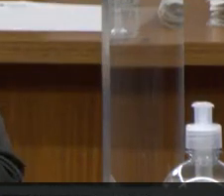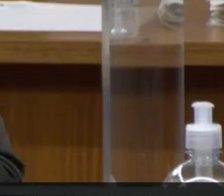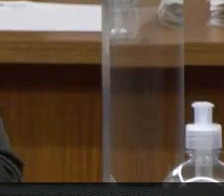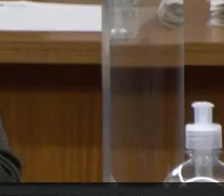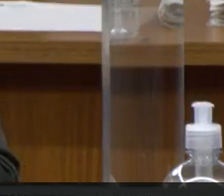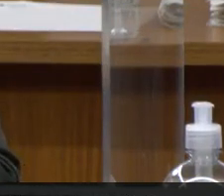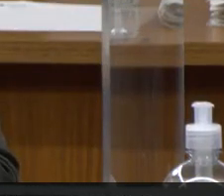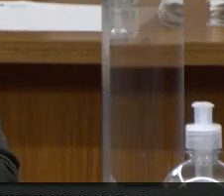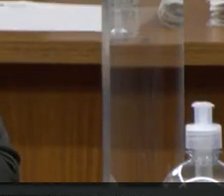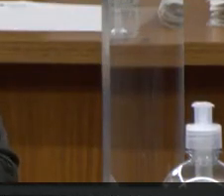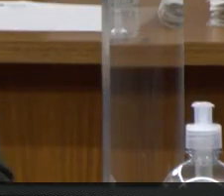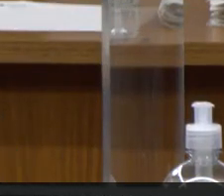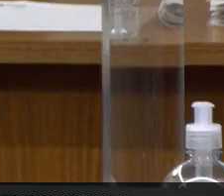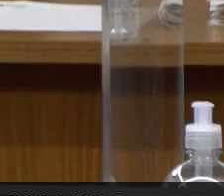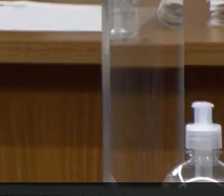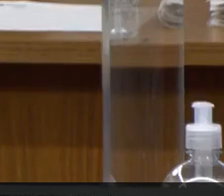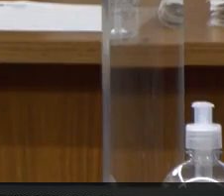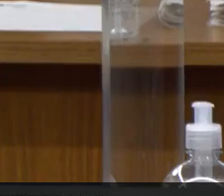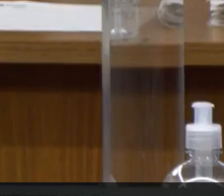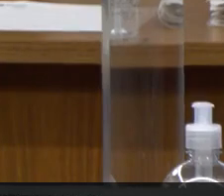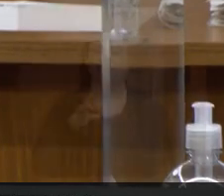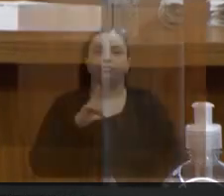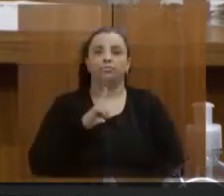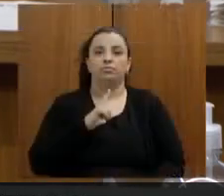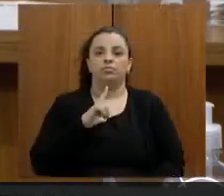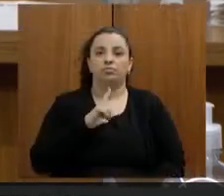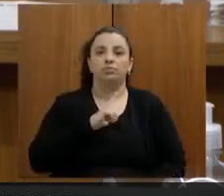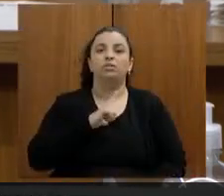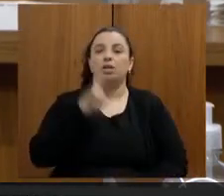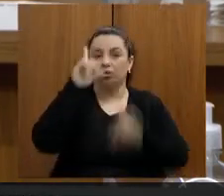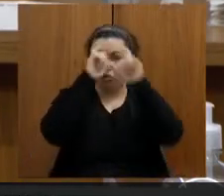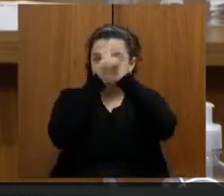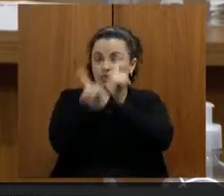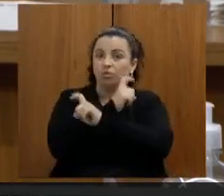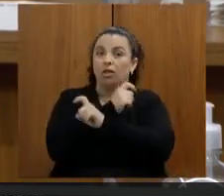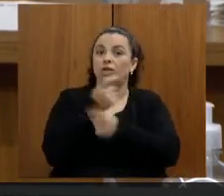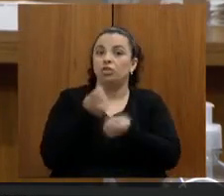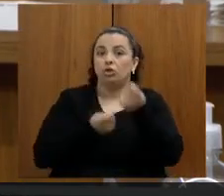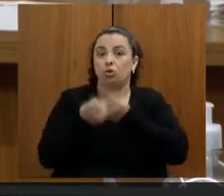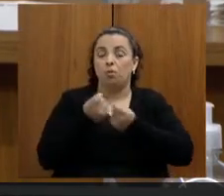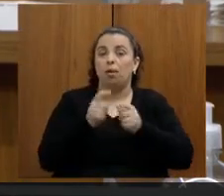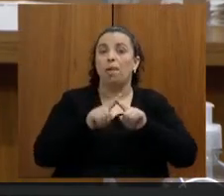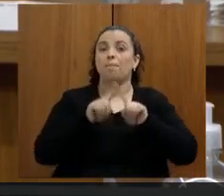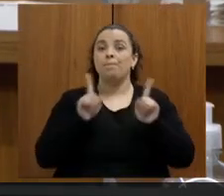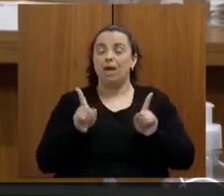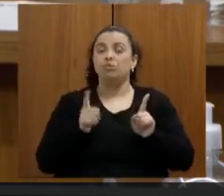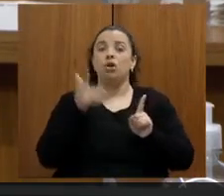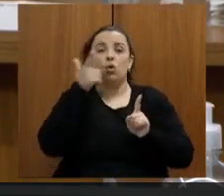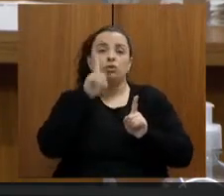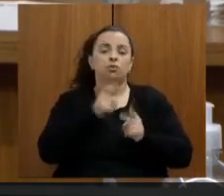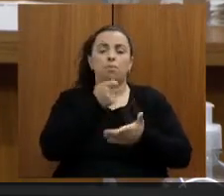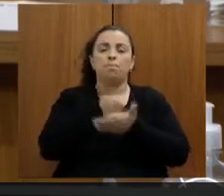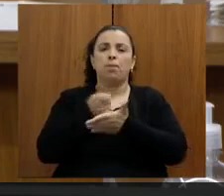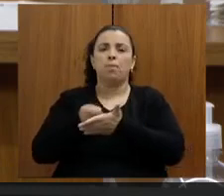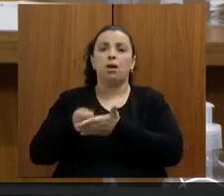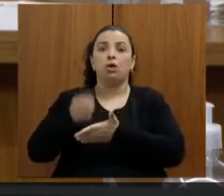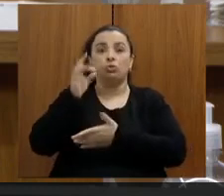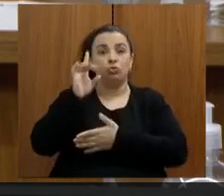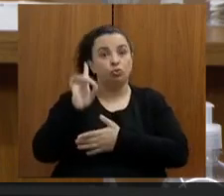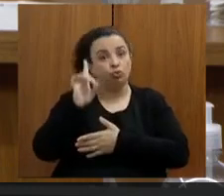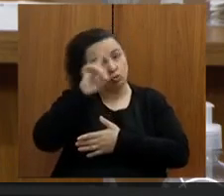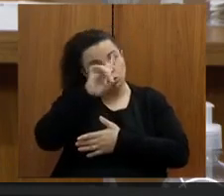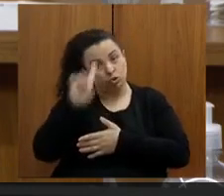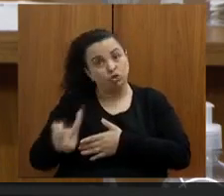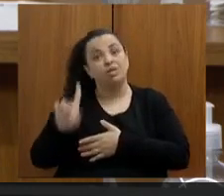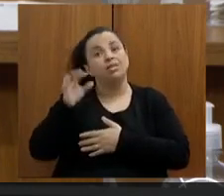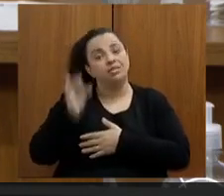porque passa todo o Brasil isso foi colocado em Dia com uma priorização Direta do governador do Estado